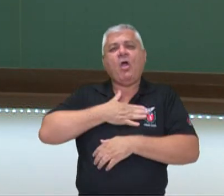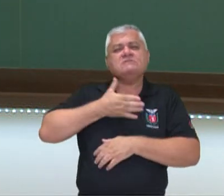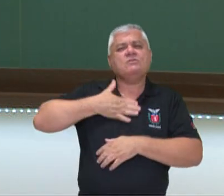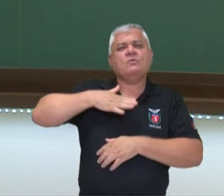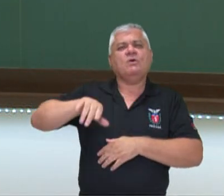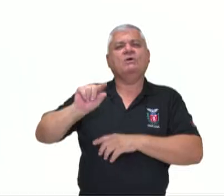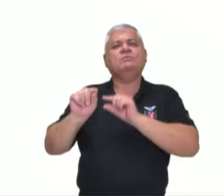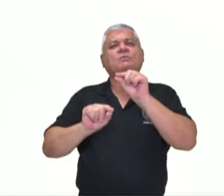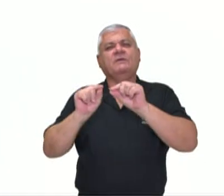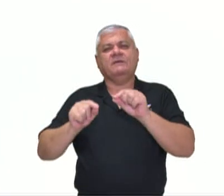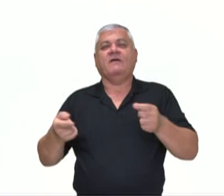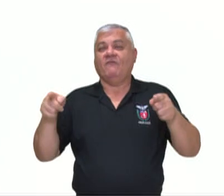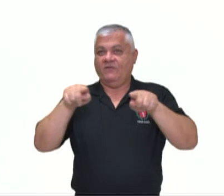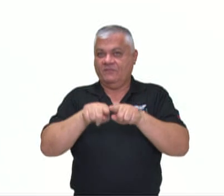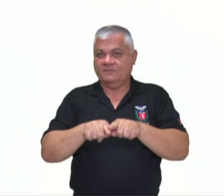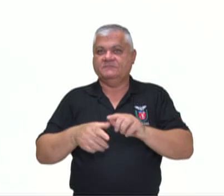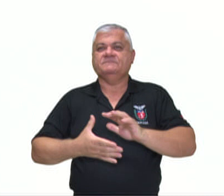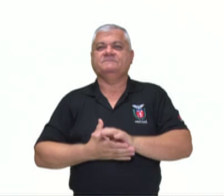já volta.